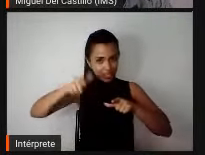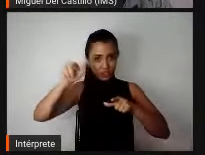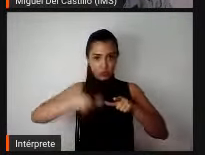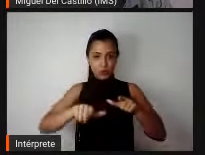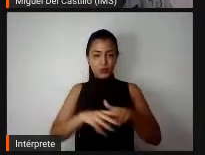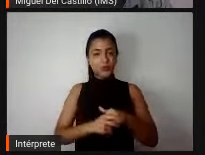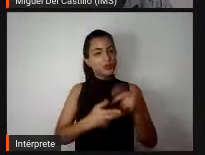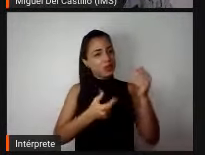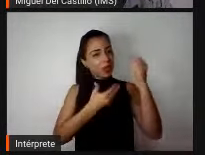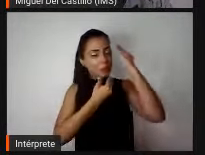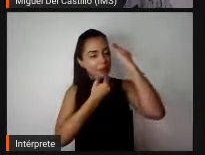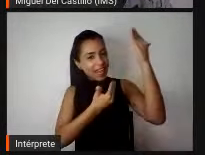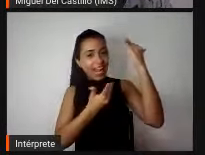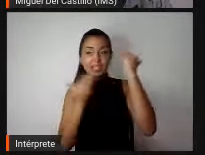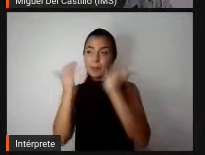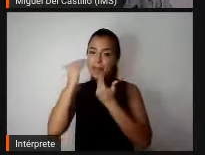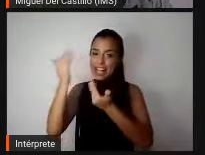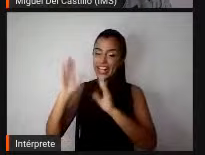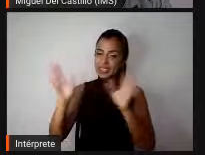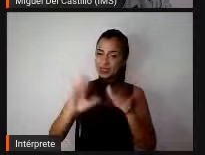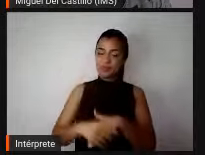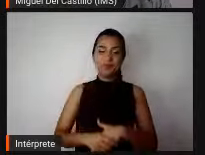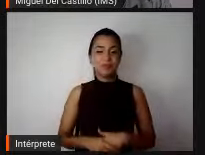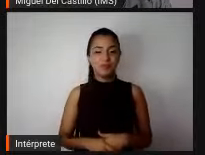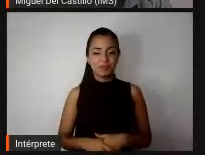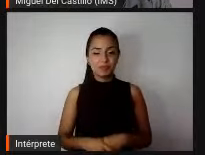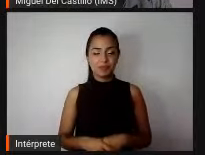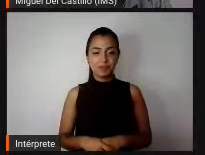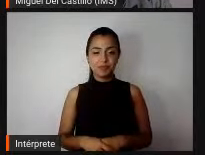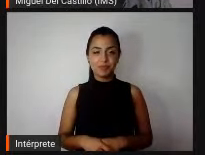Legal, muito obrigado, obrigada, gente. Viu? Que